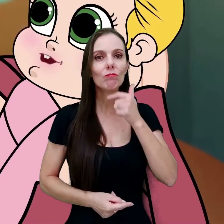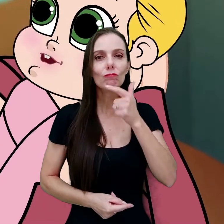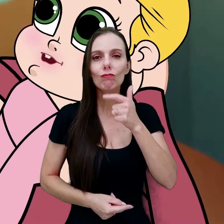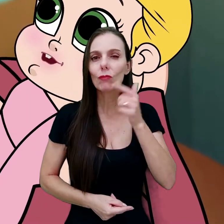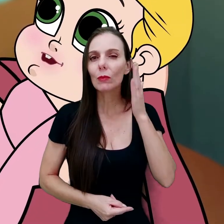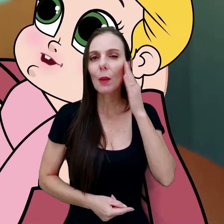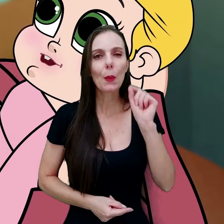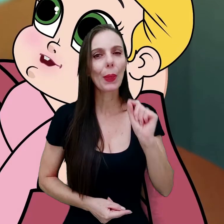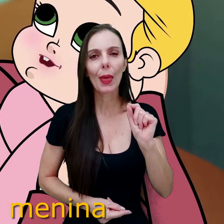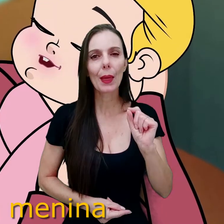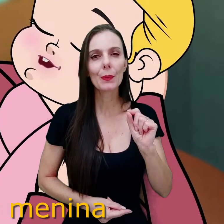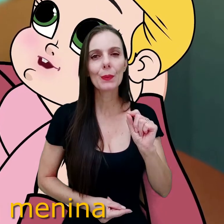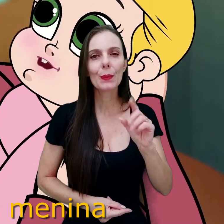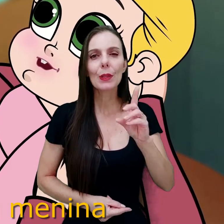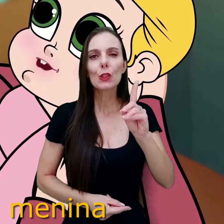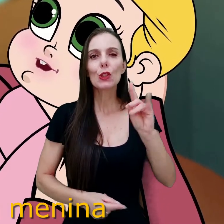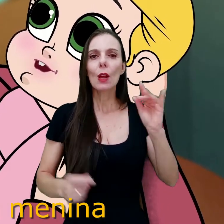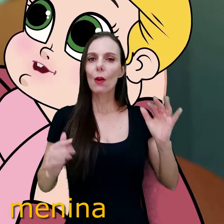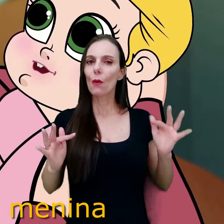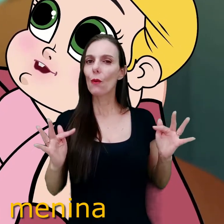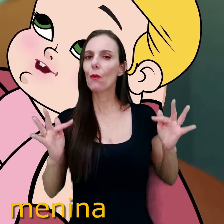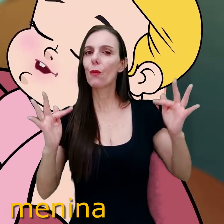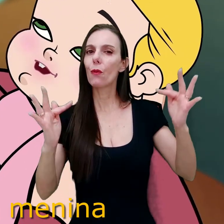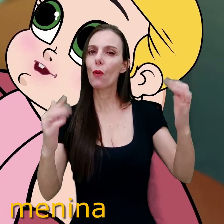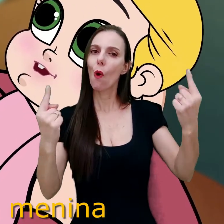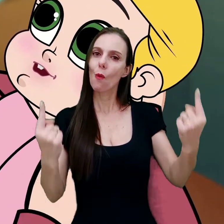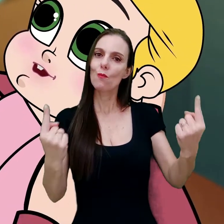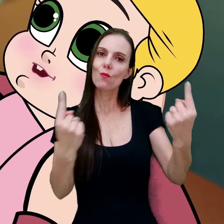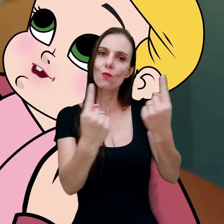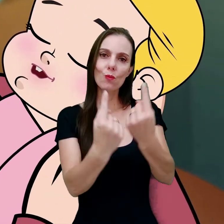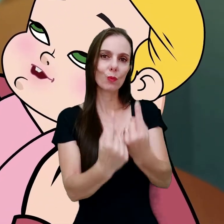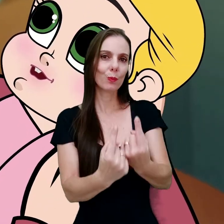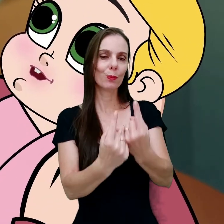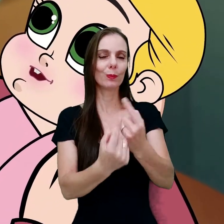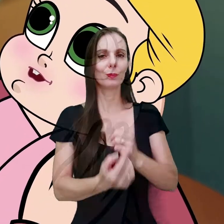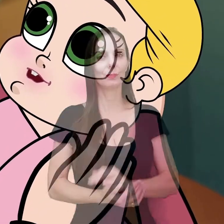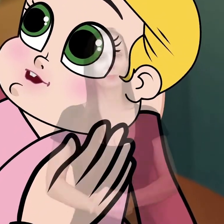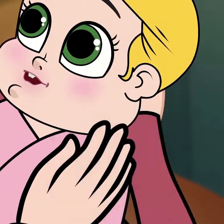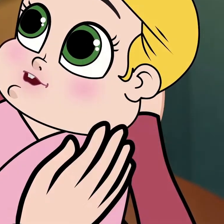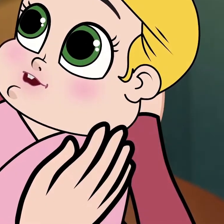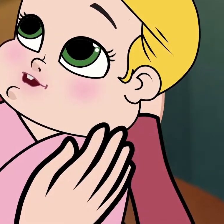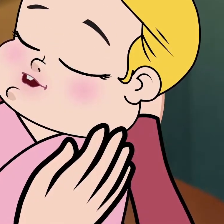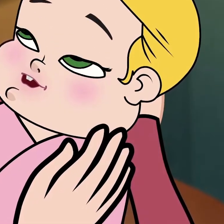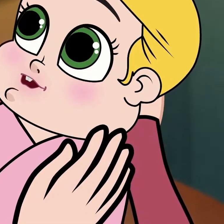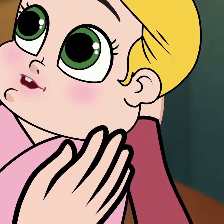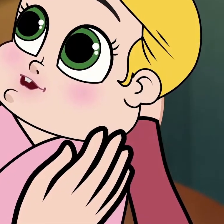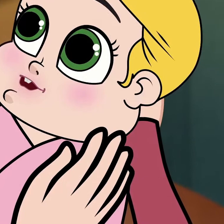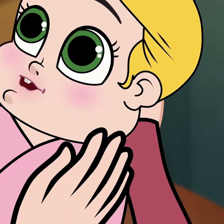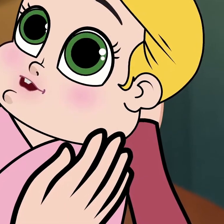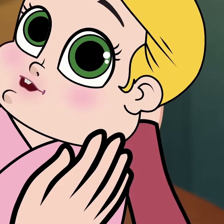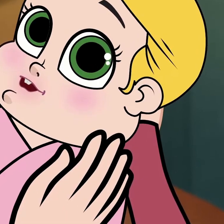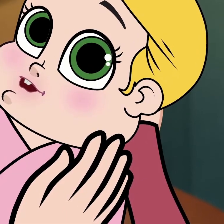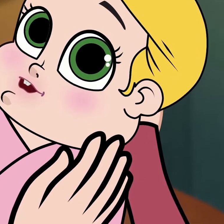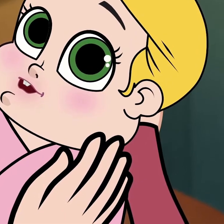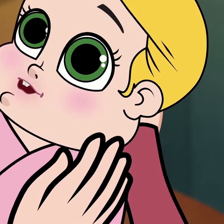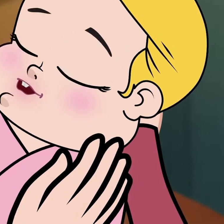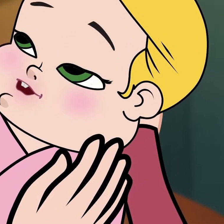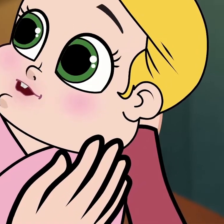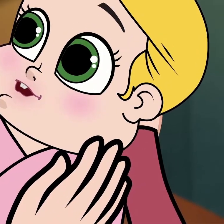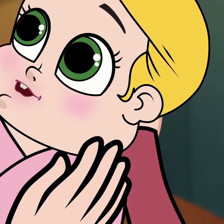Mas ninguém sabia que o destino do menino e da menina um dia se juntariam.